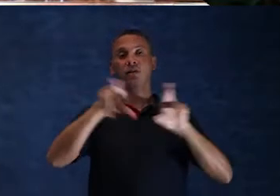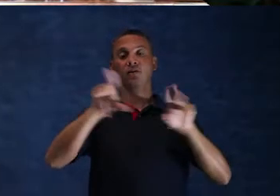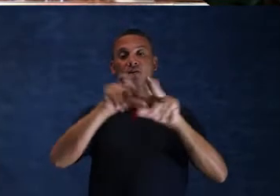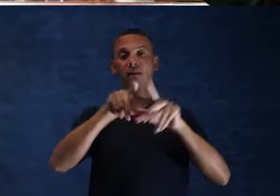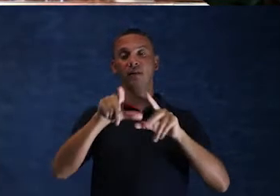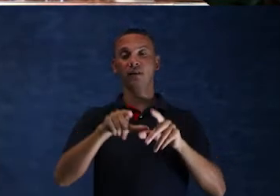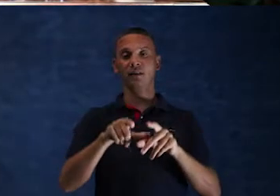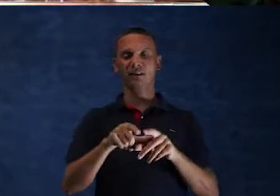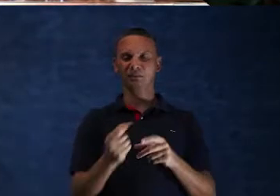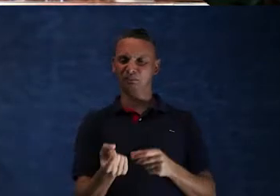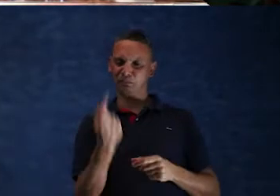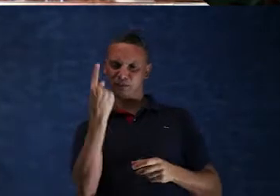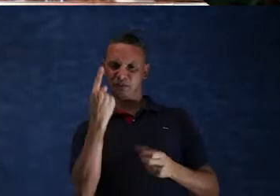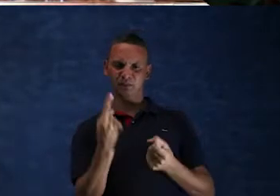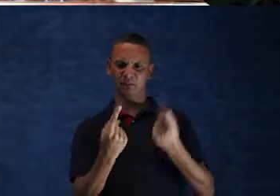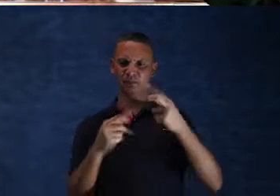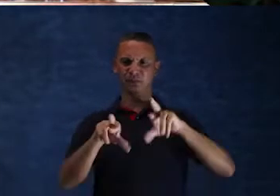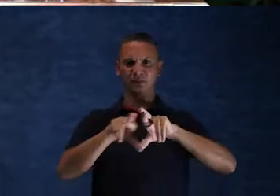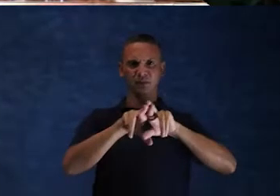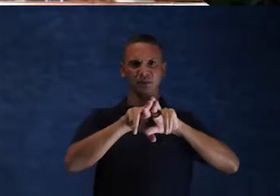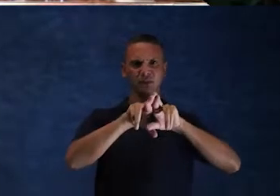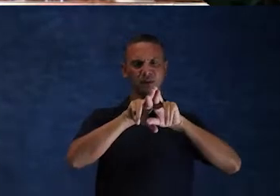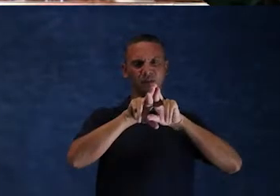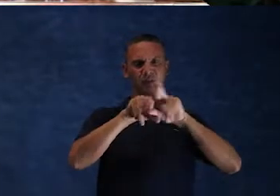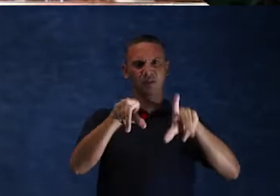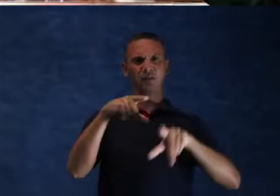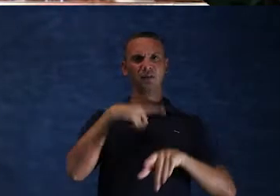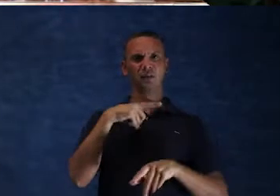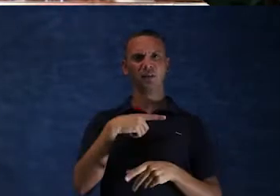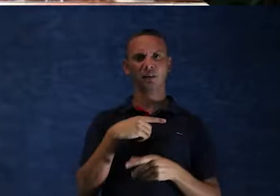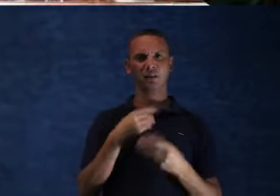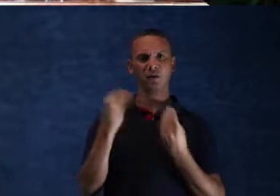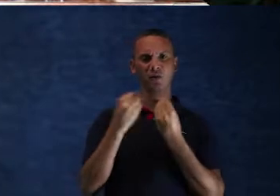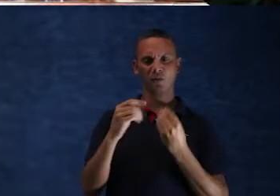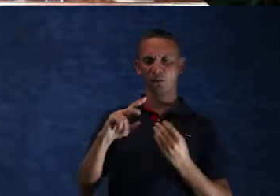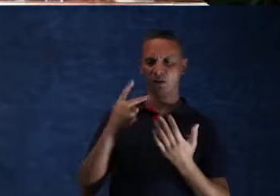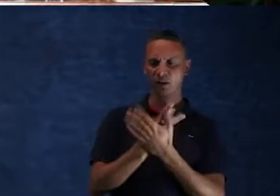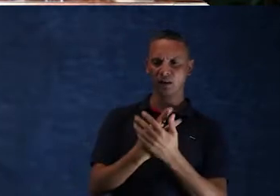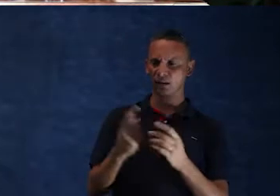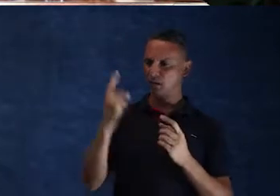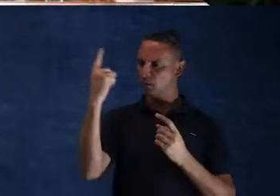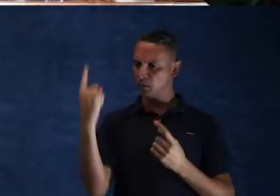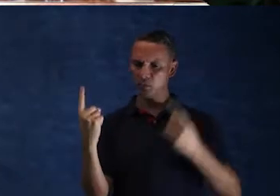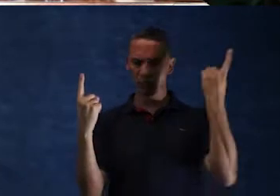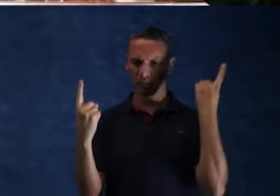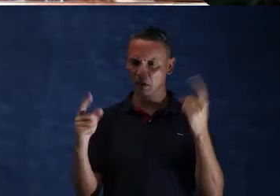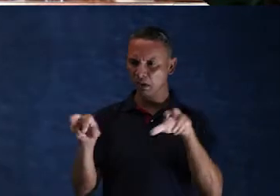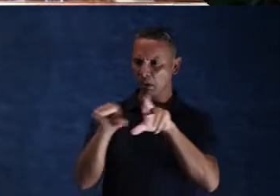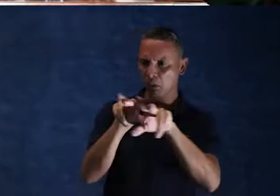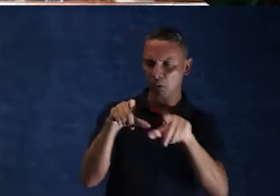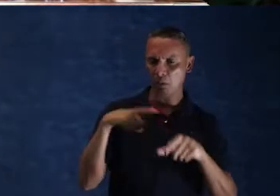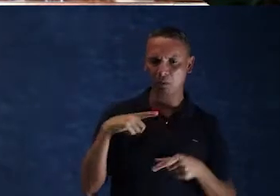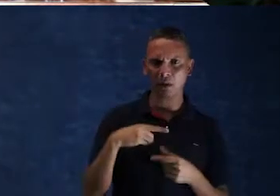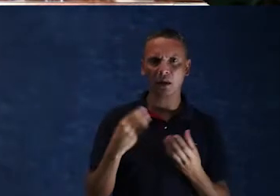narrativa ambígua, em que vítimas e algozes, por excelência, podem ser a mesma pessoa, e,